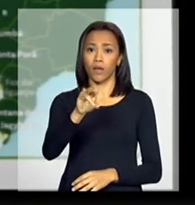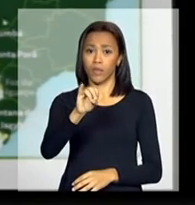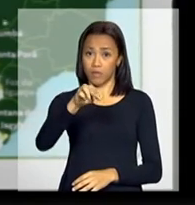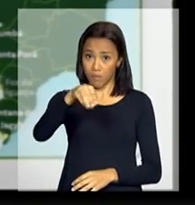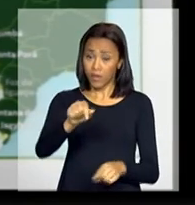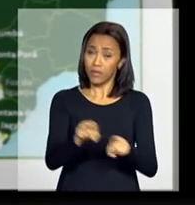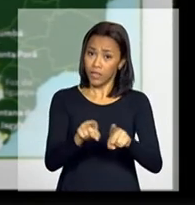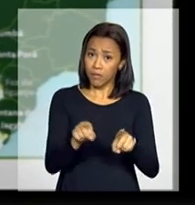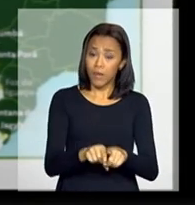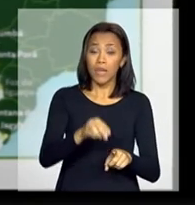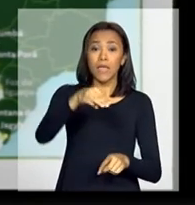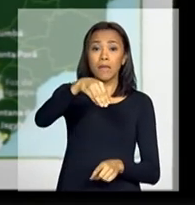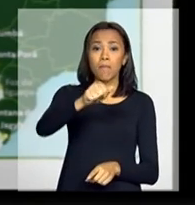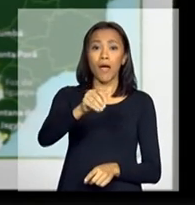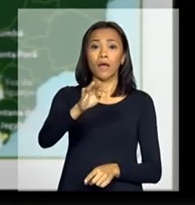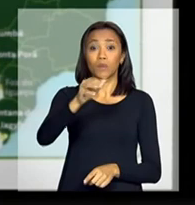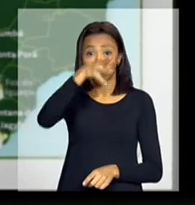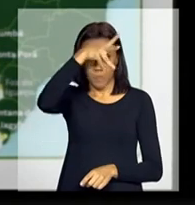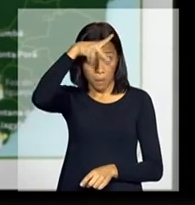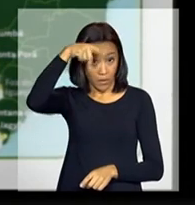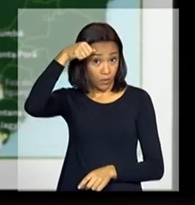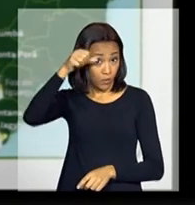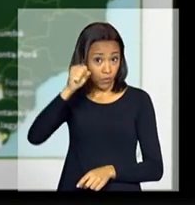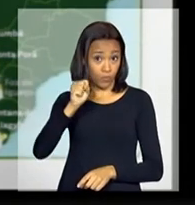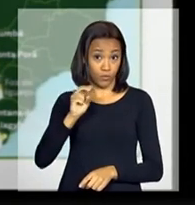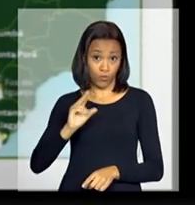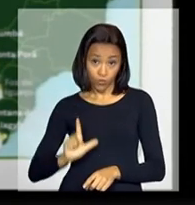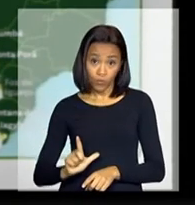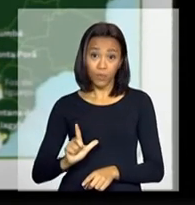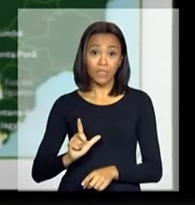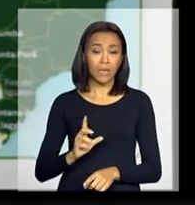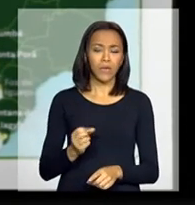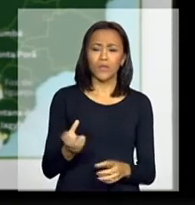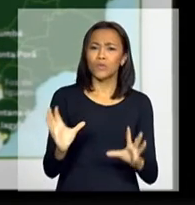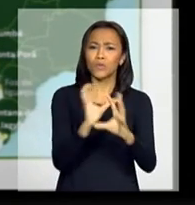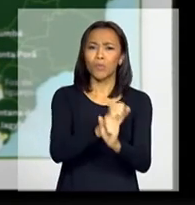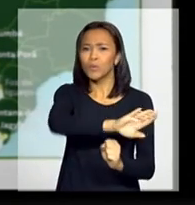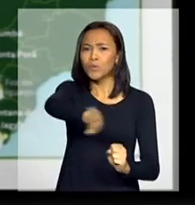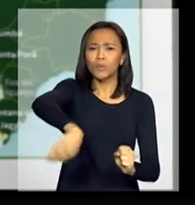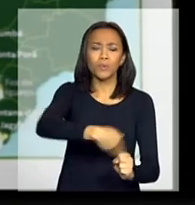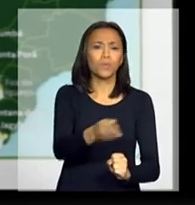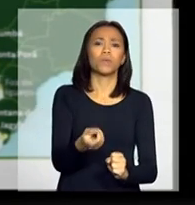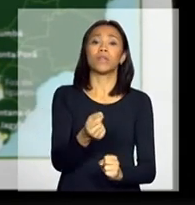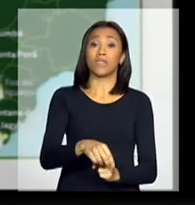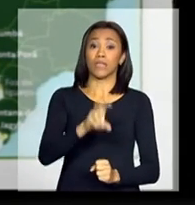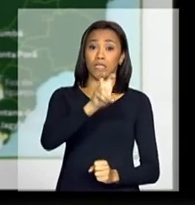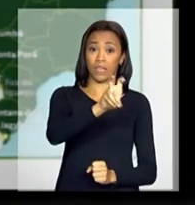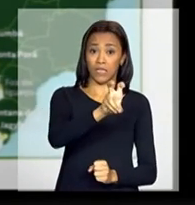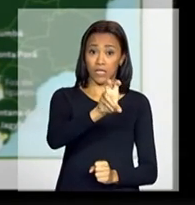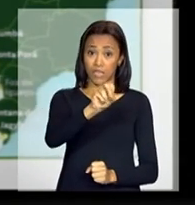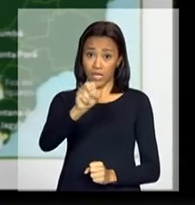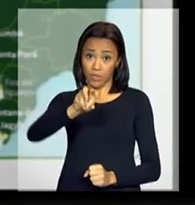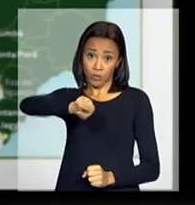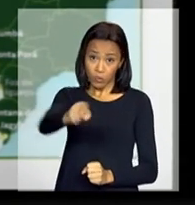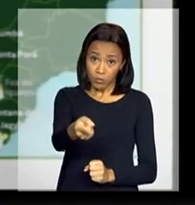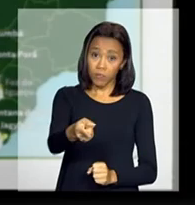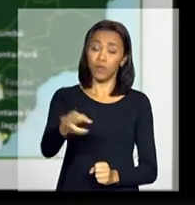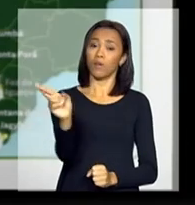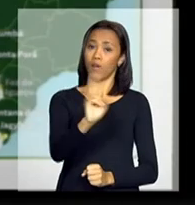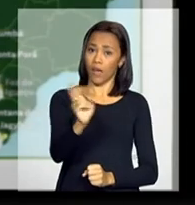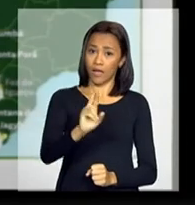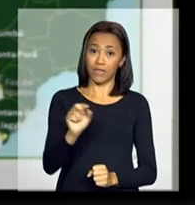no Mato Grosso do Sul Paraíso serão investidos 500 mil reais em cada núcleo